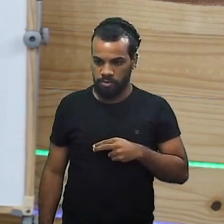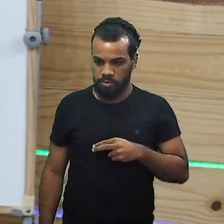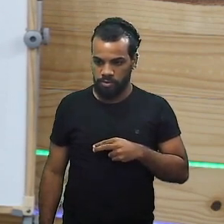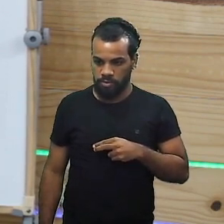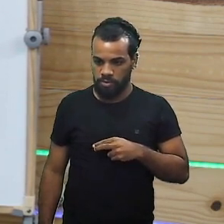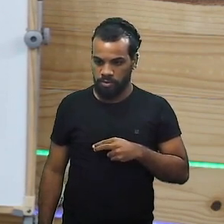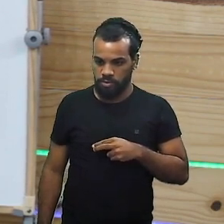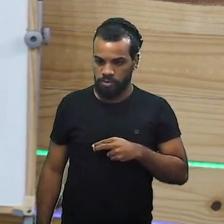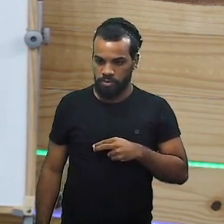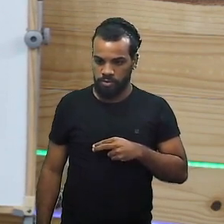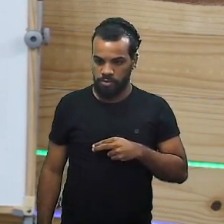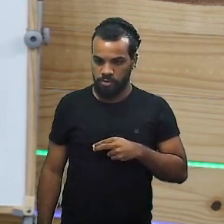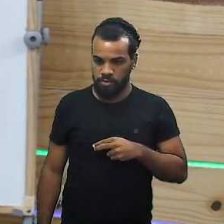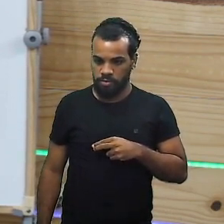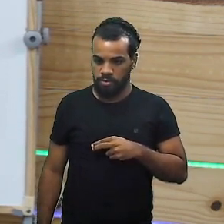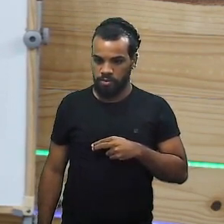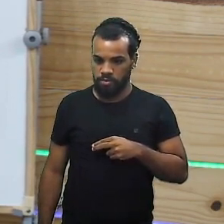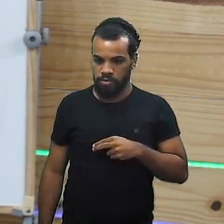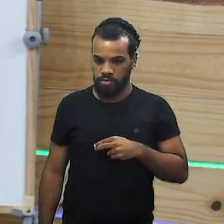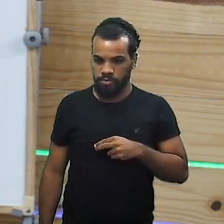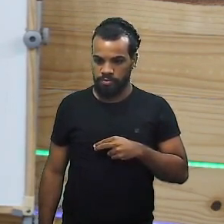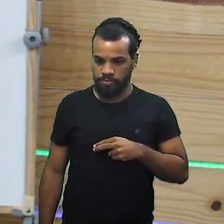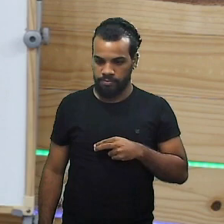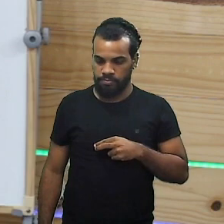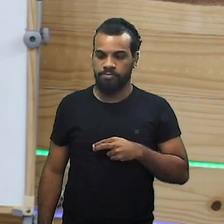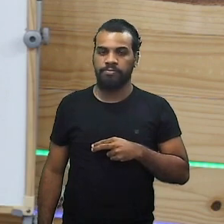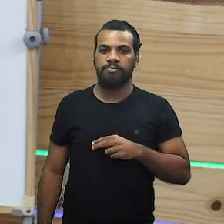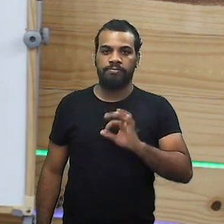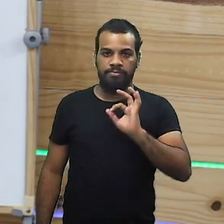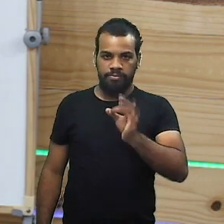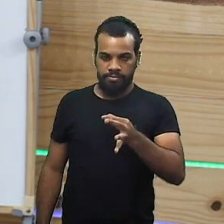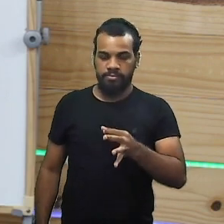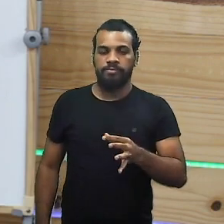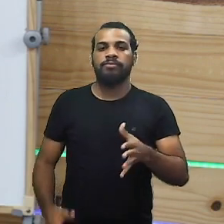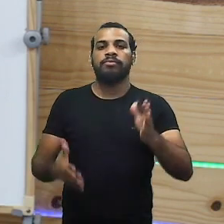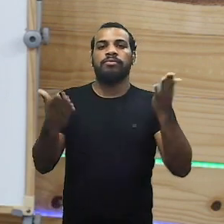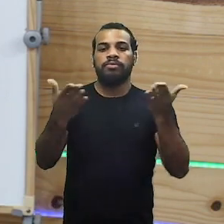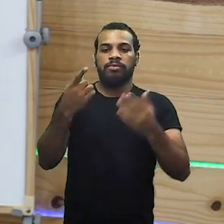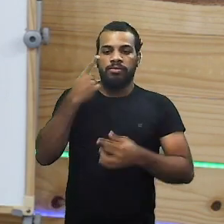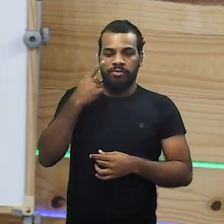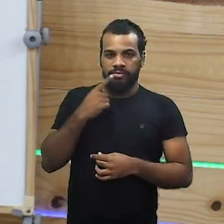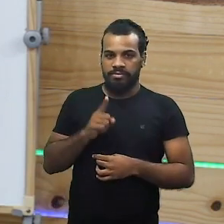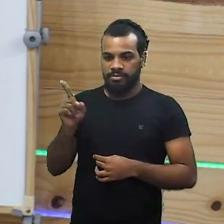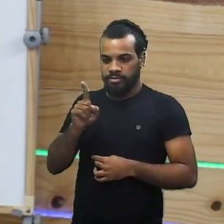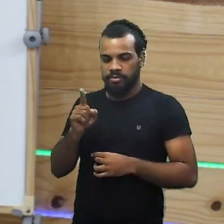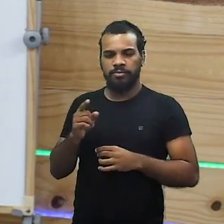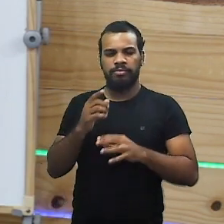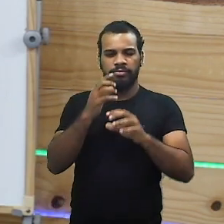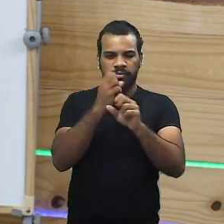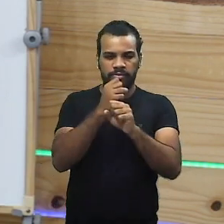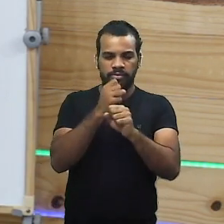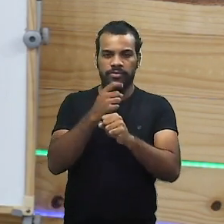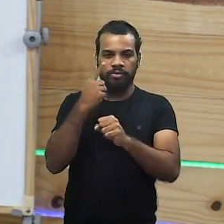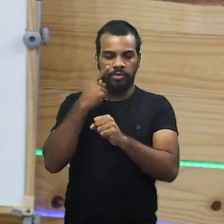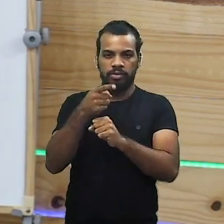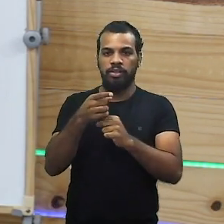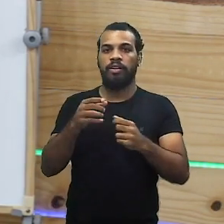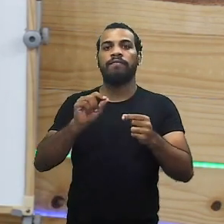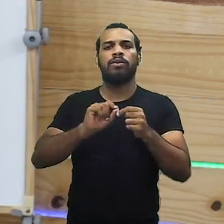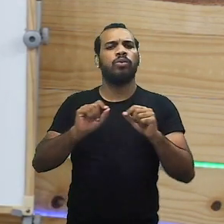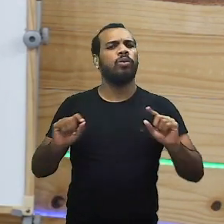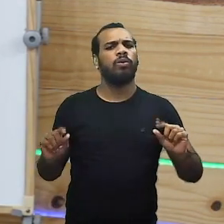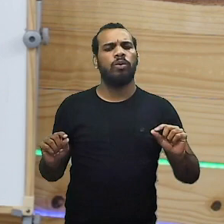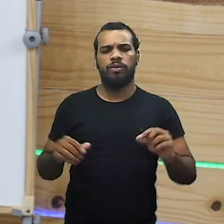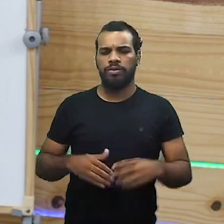quadrado. Vou complementar aqui a minha raiz. Então, na hora que eu faço esse cálculo, você vai exatamente